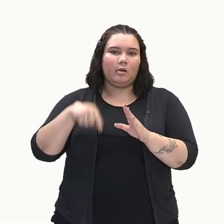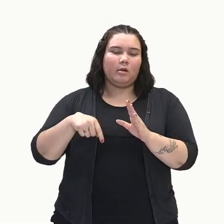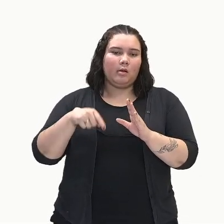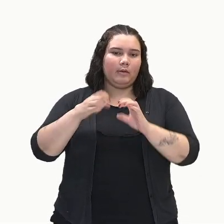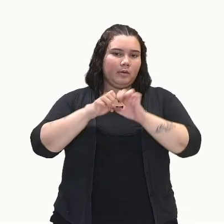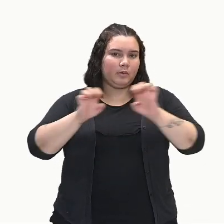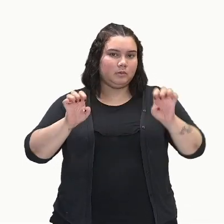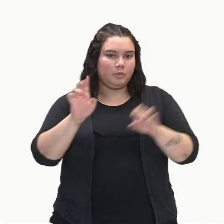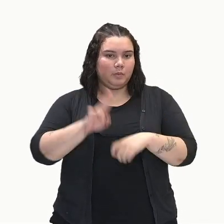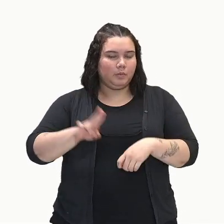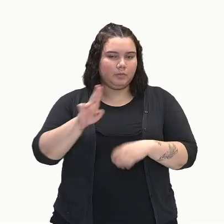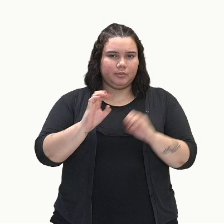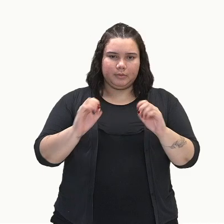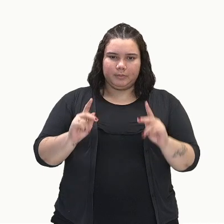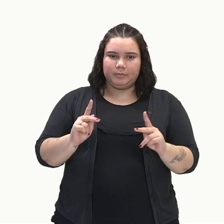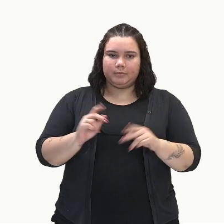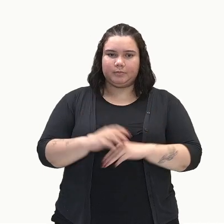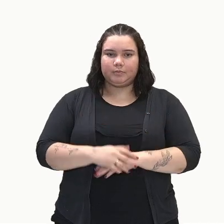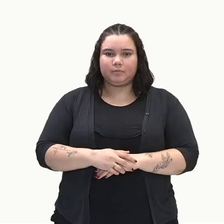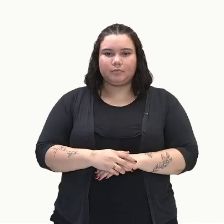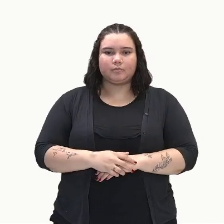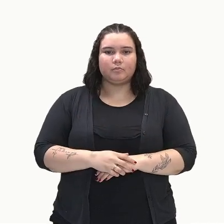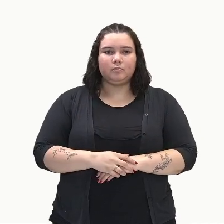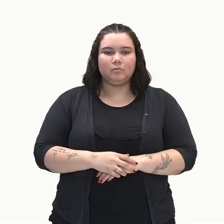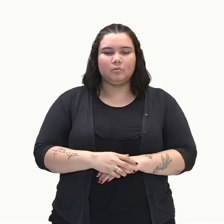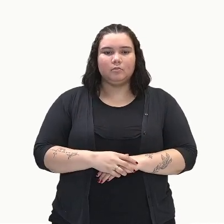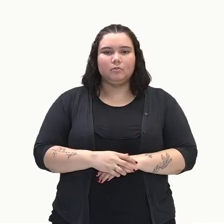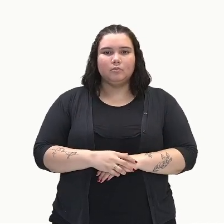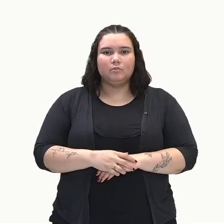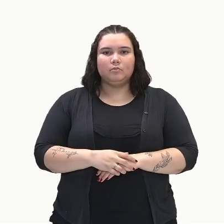fórmula, tá? Com o termo geral. Então vejam,